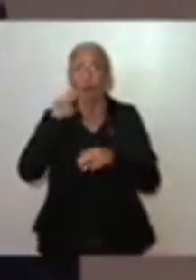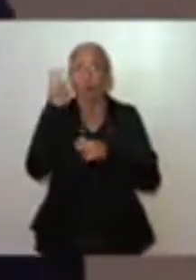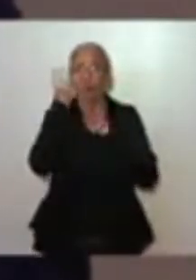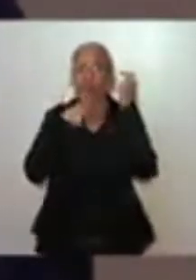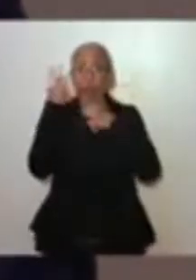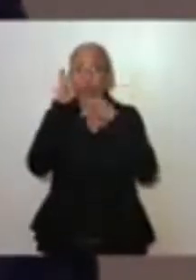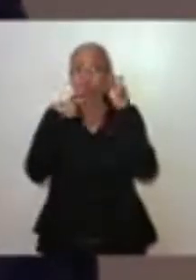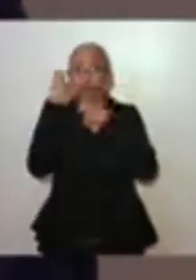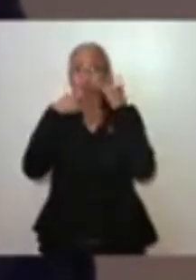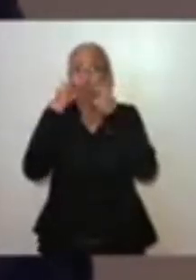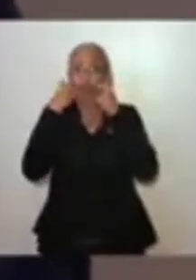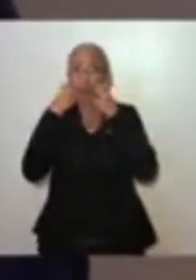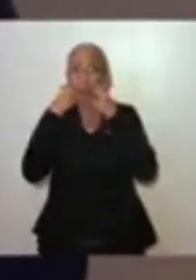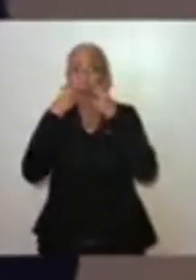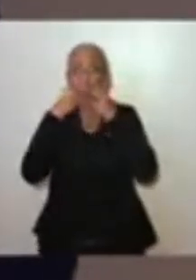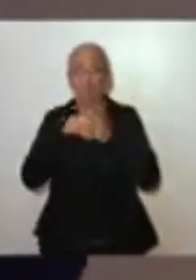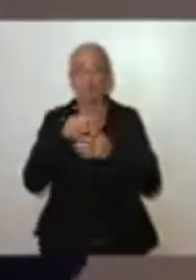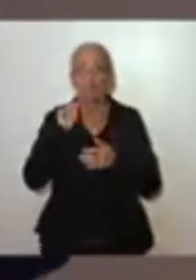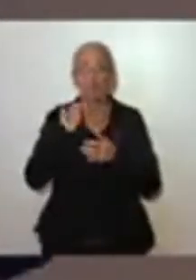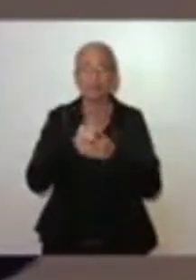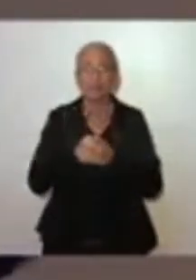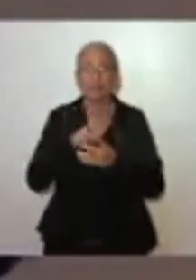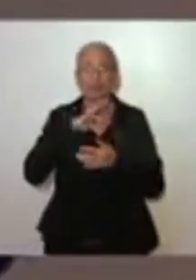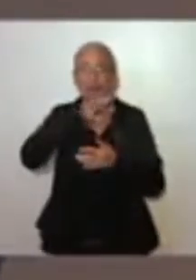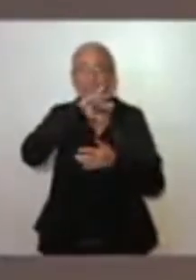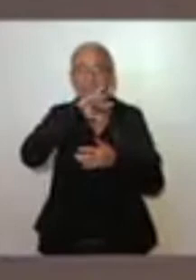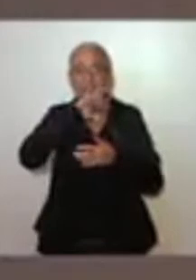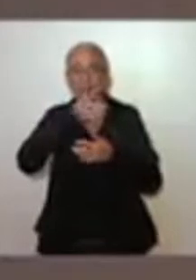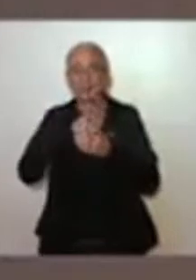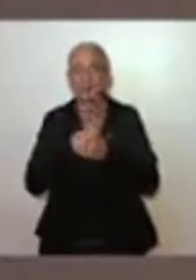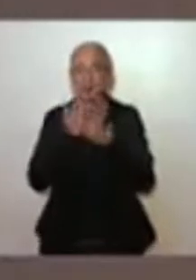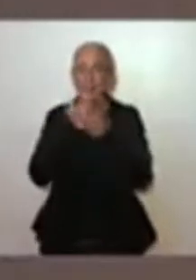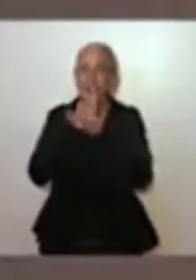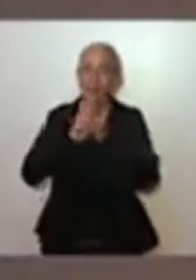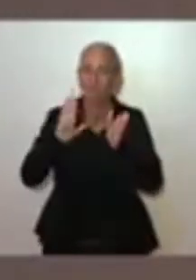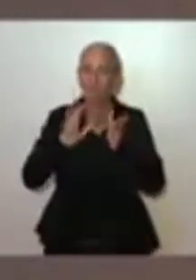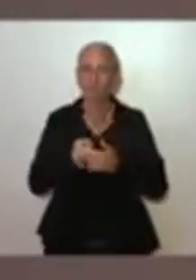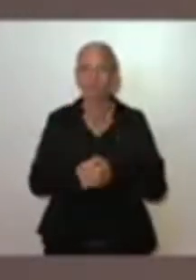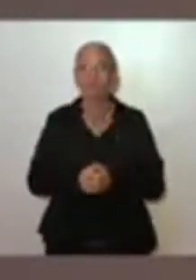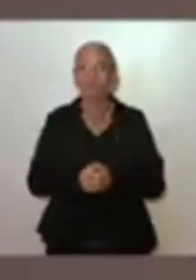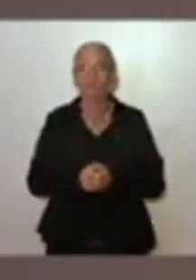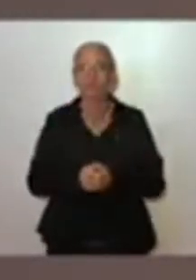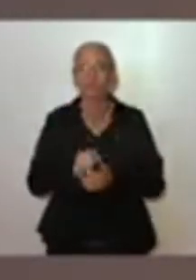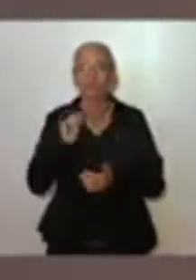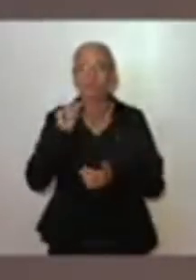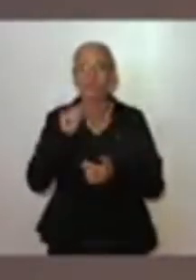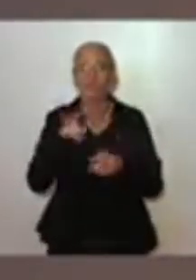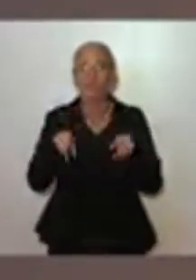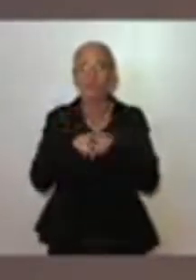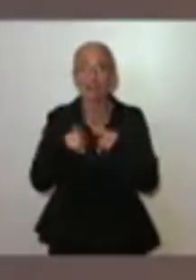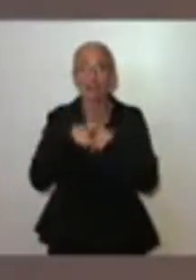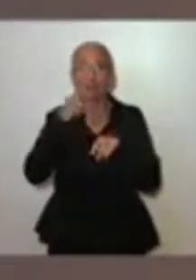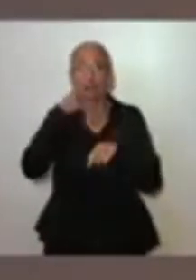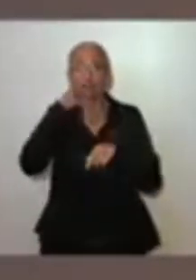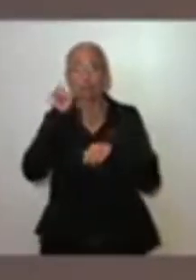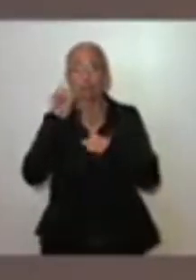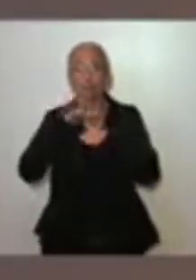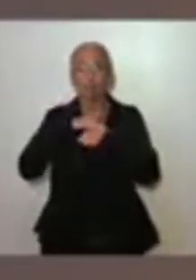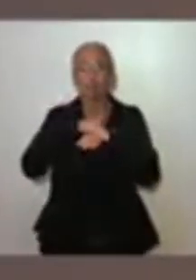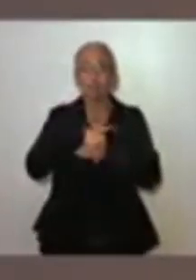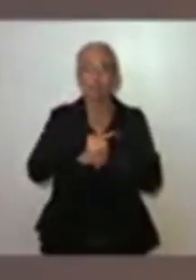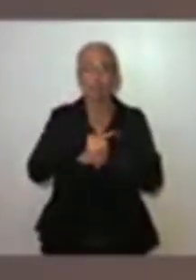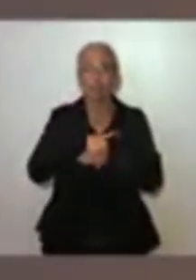oradores que falam além do seu tempo portanto eu vou concluir e eu também ontem à noite em